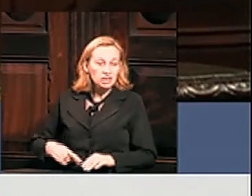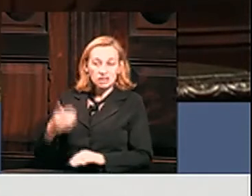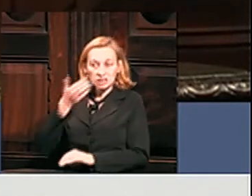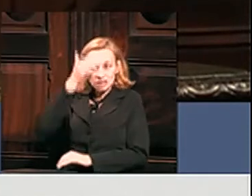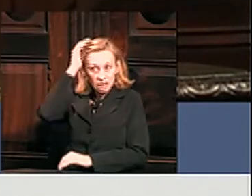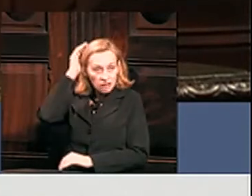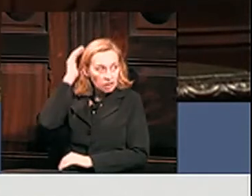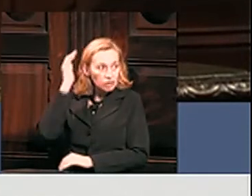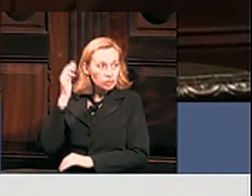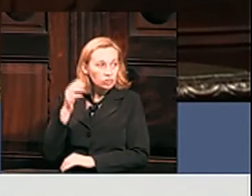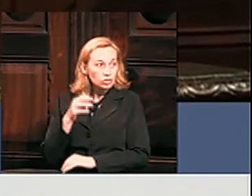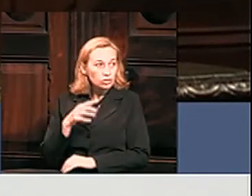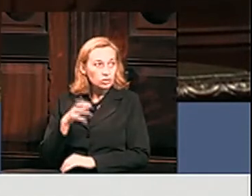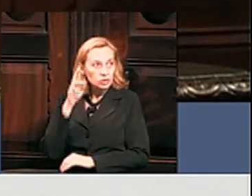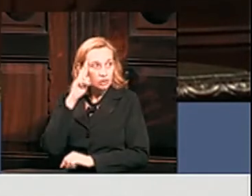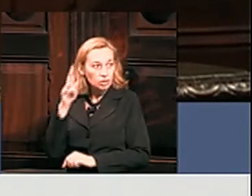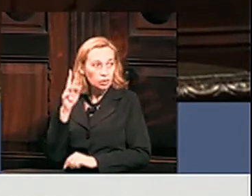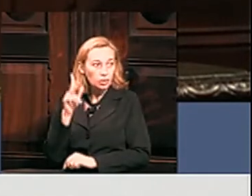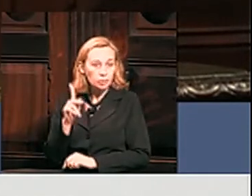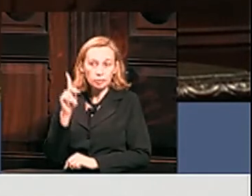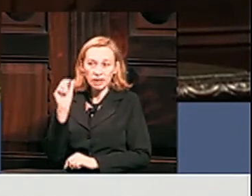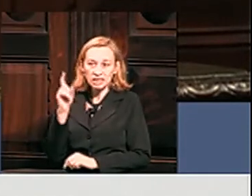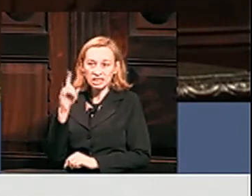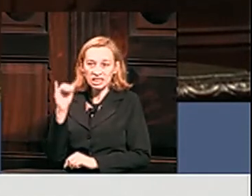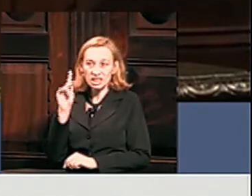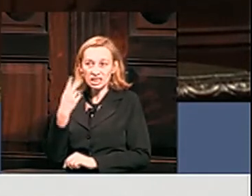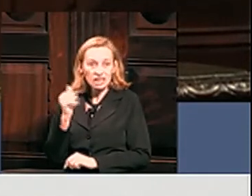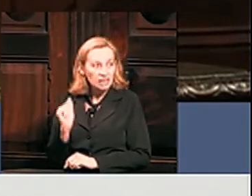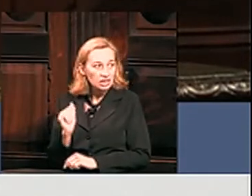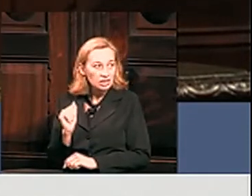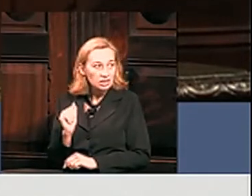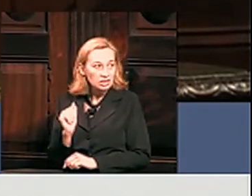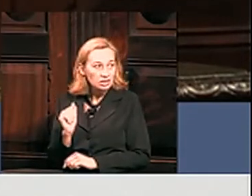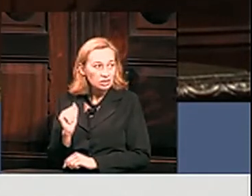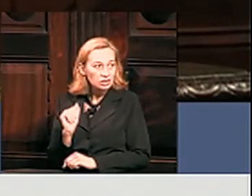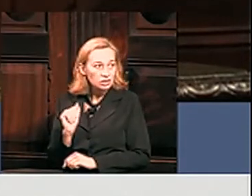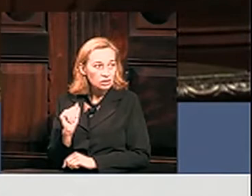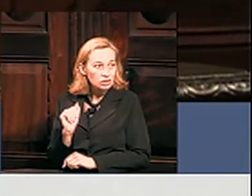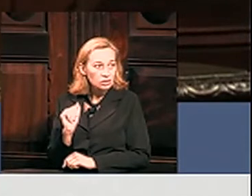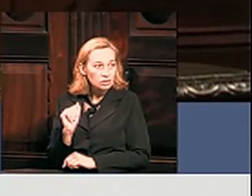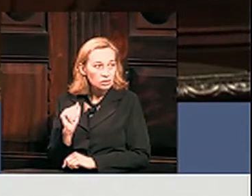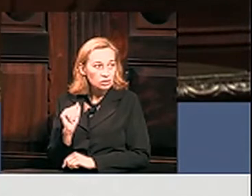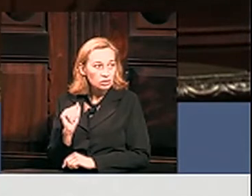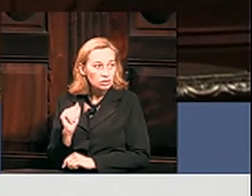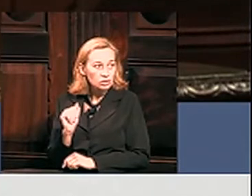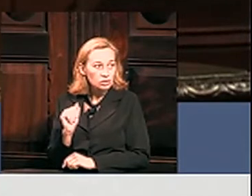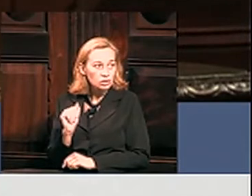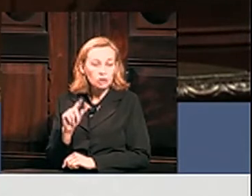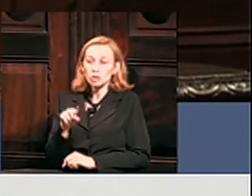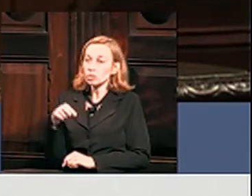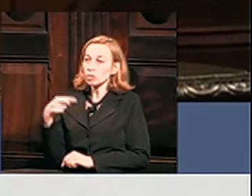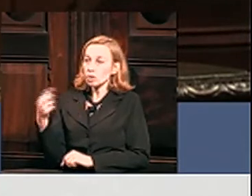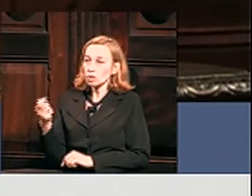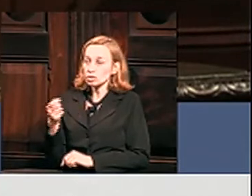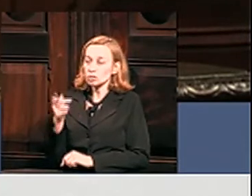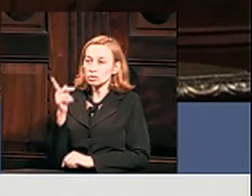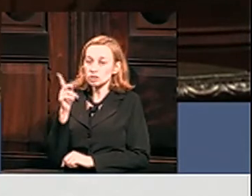senhor Padilha, o porta-voz, senhor Carlos